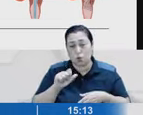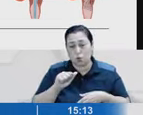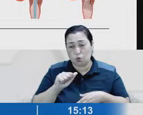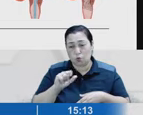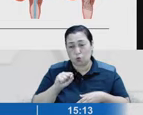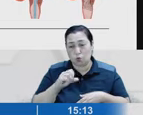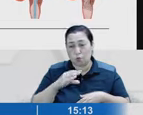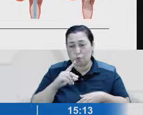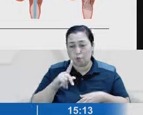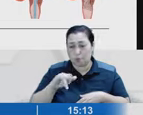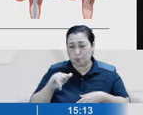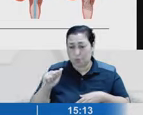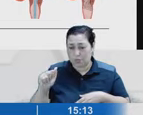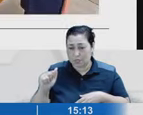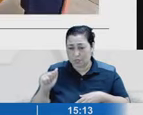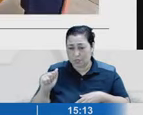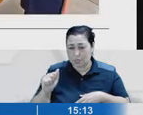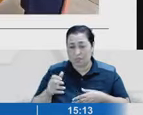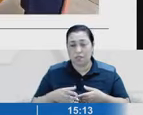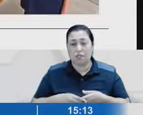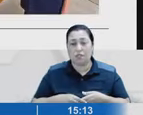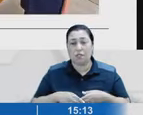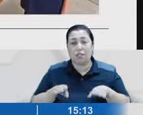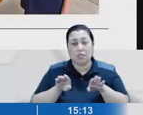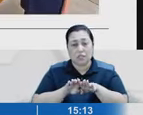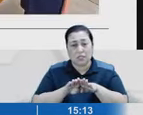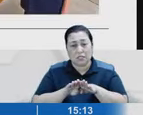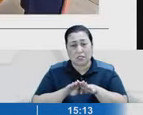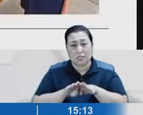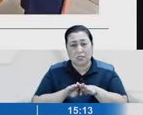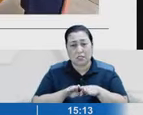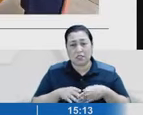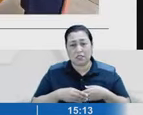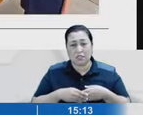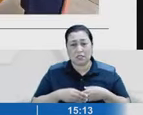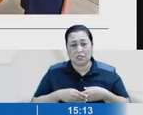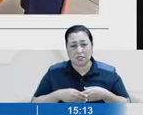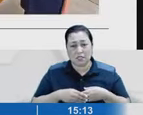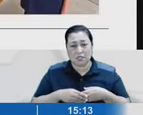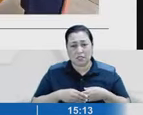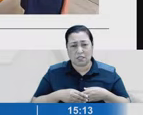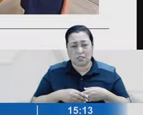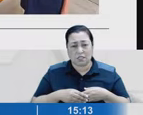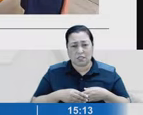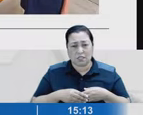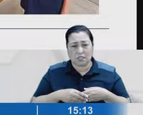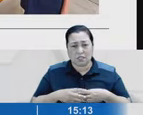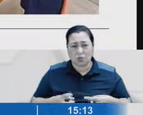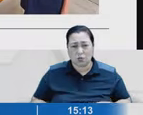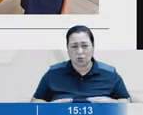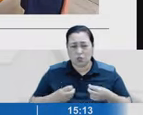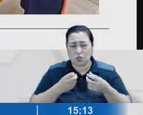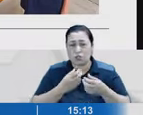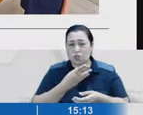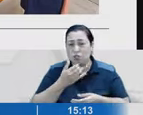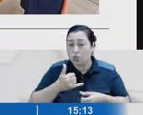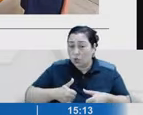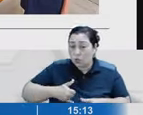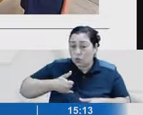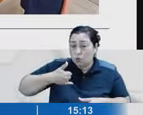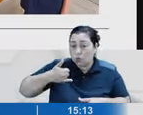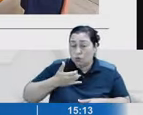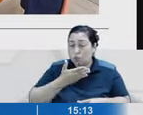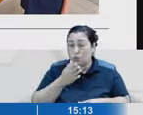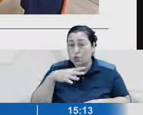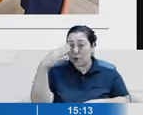né? E ainda, para o câncer de reto, nós temos o grande orgulho de ter uma brasileira, que é a professora Angelita